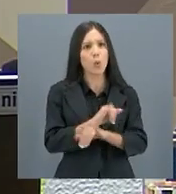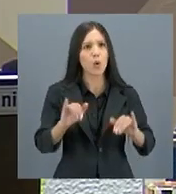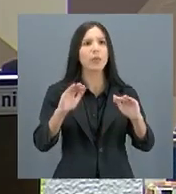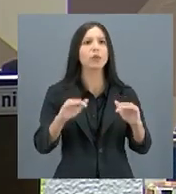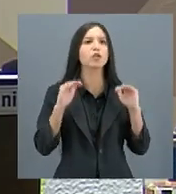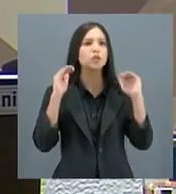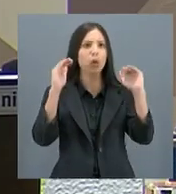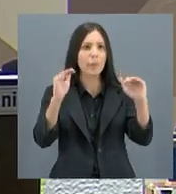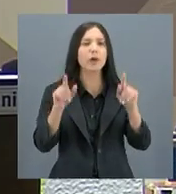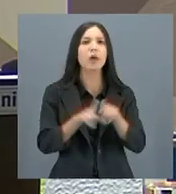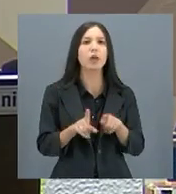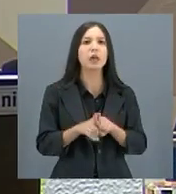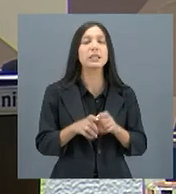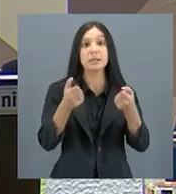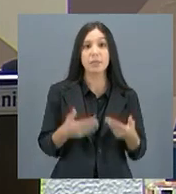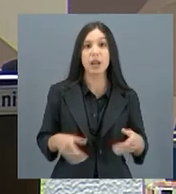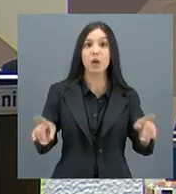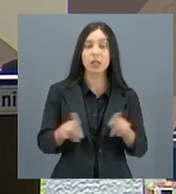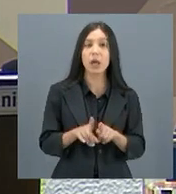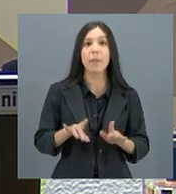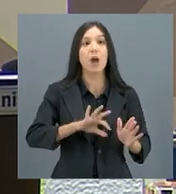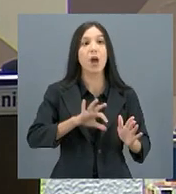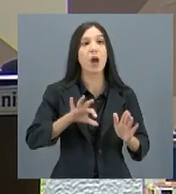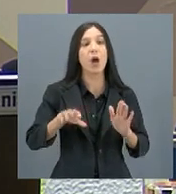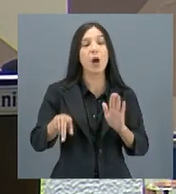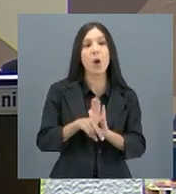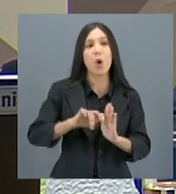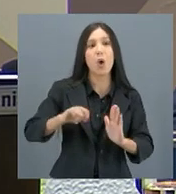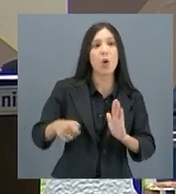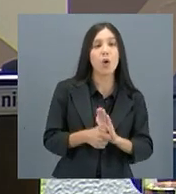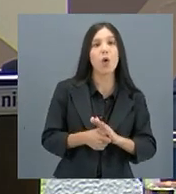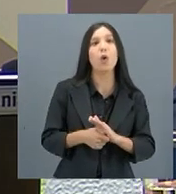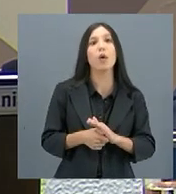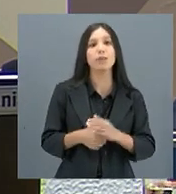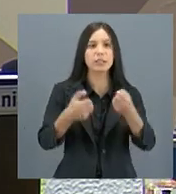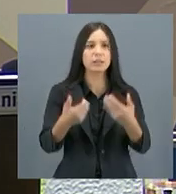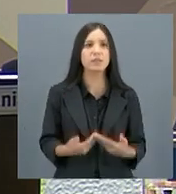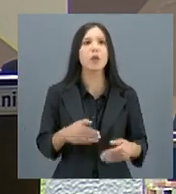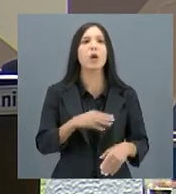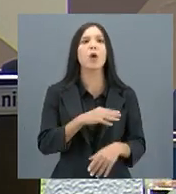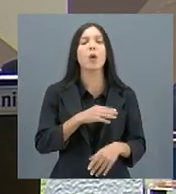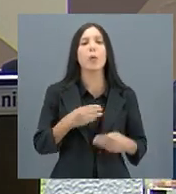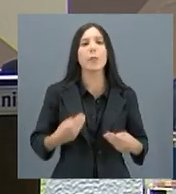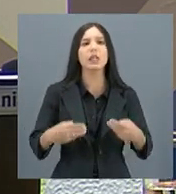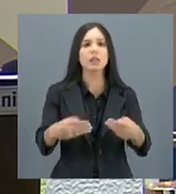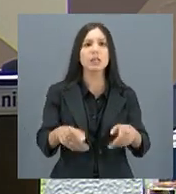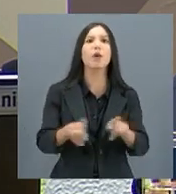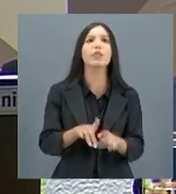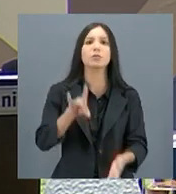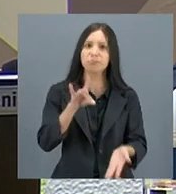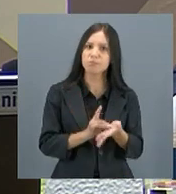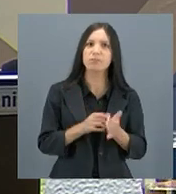superior hierárquico. Não só não considero, como a própria ouvidoria do Ministério da Fazenda já emitiu um parecer dizendo que eu não prevariquei, que eu agi nos